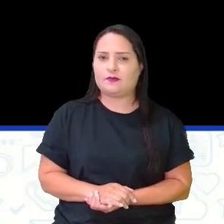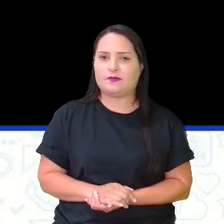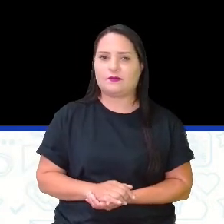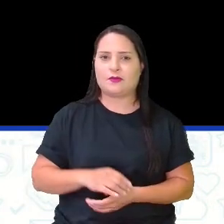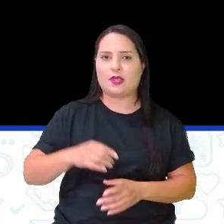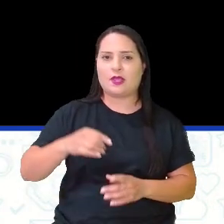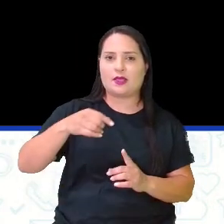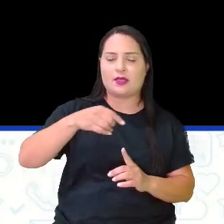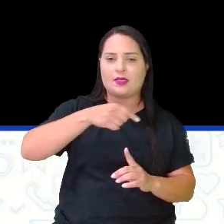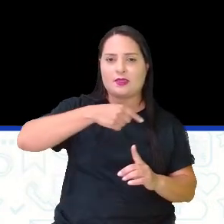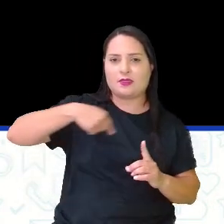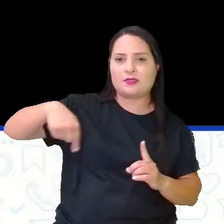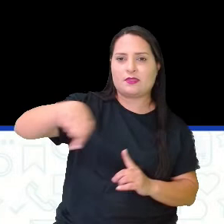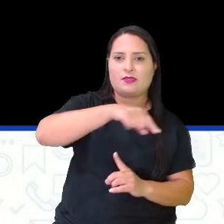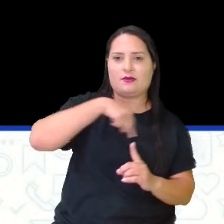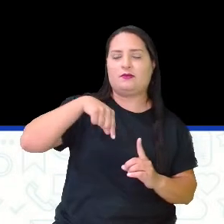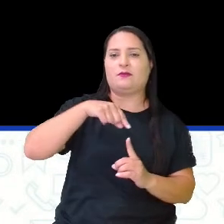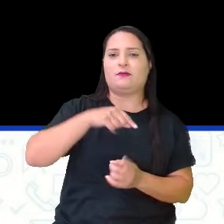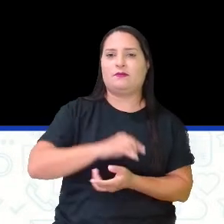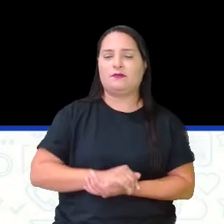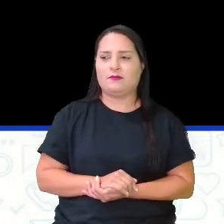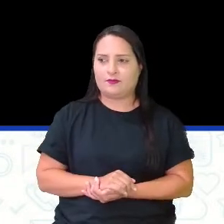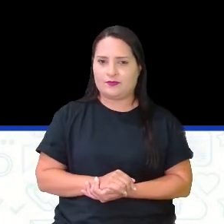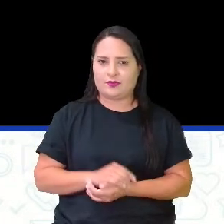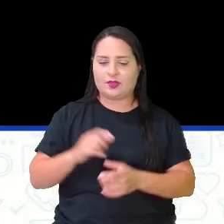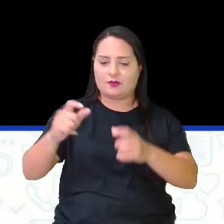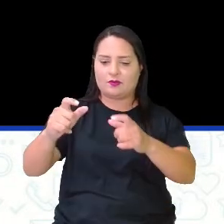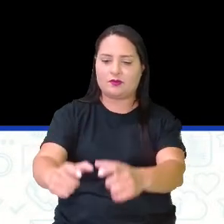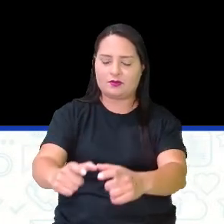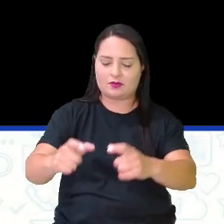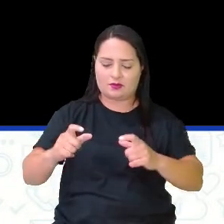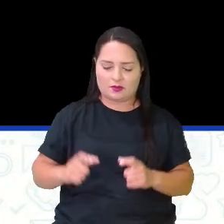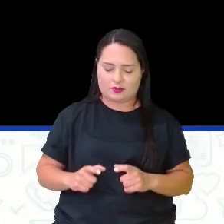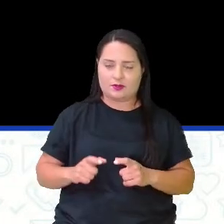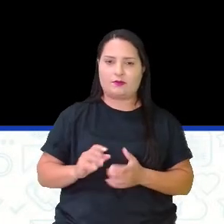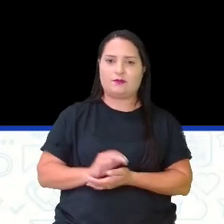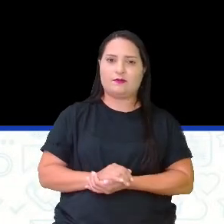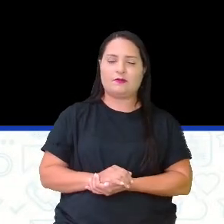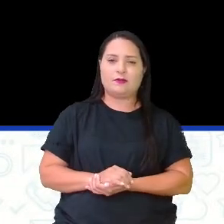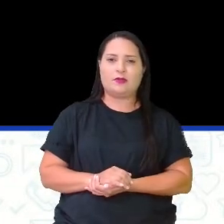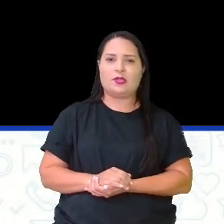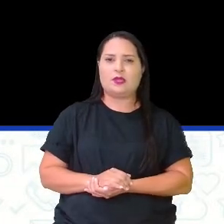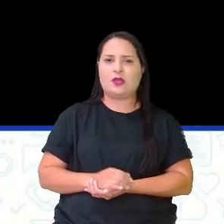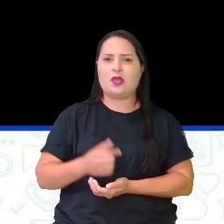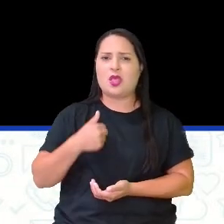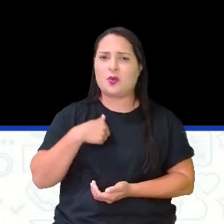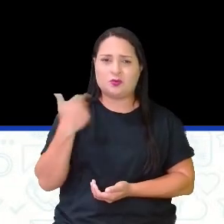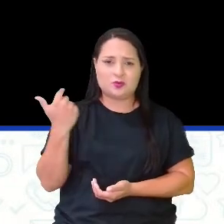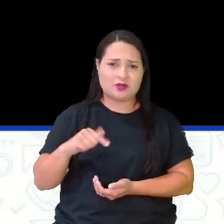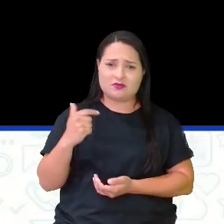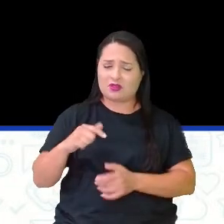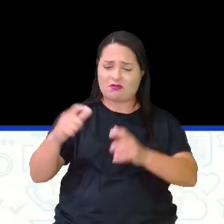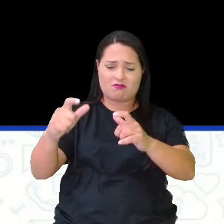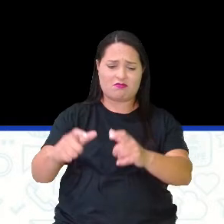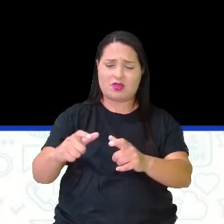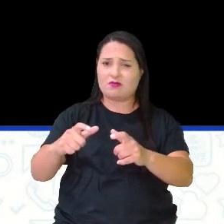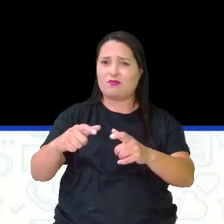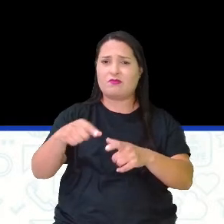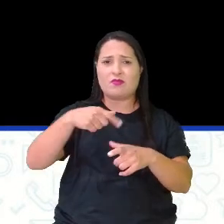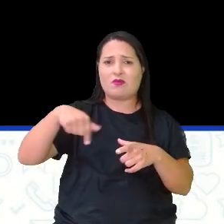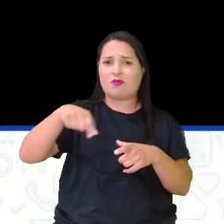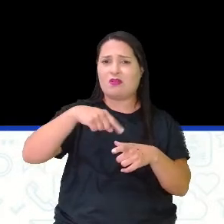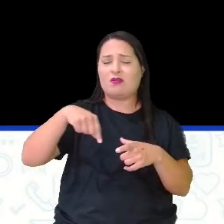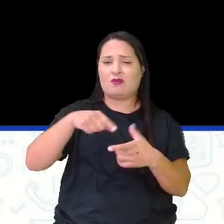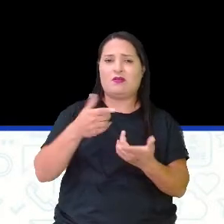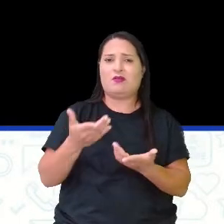né? Um na frente e um atrás. Mesma coisa. Professor, não tenho bambolê aqui na minha casa. Eu queria fazer em